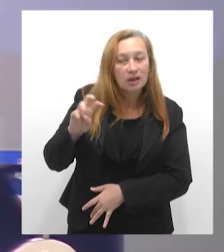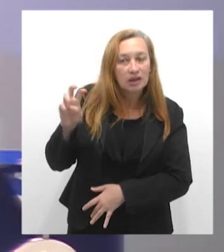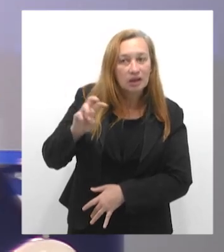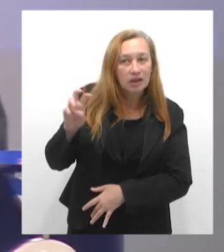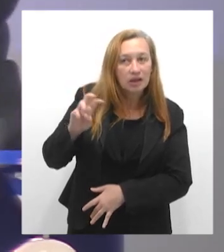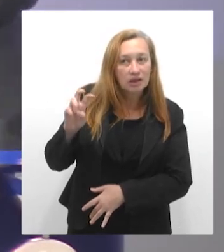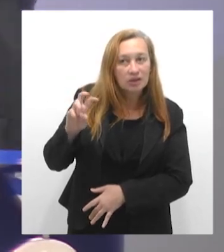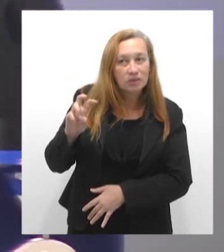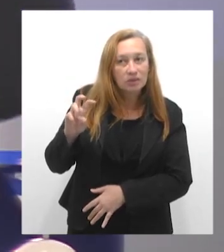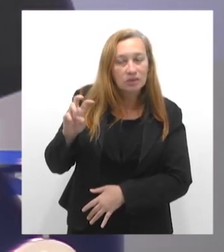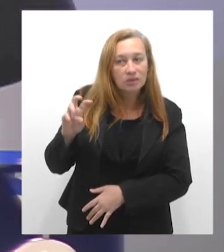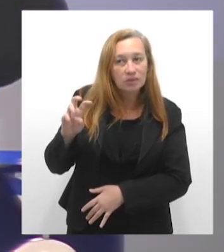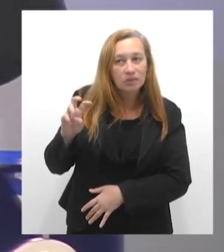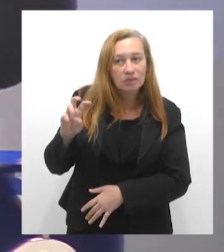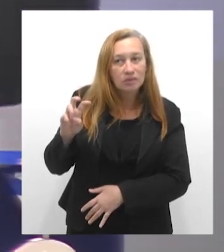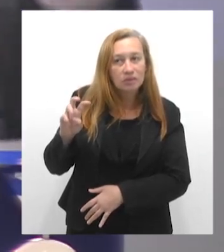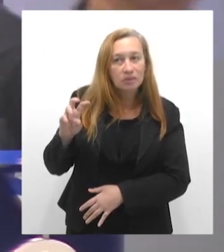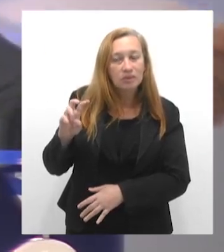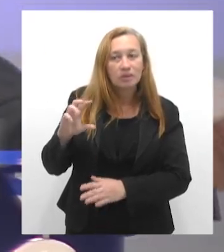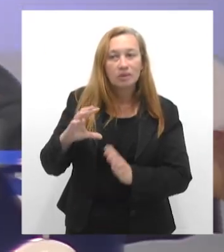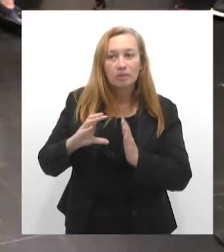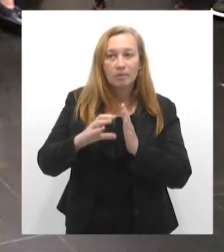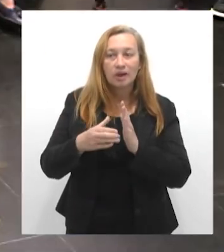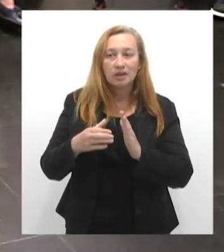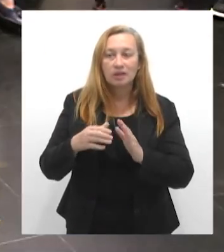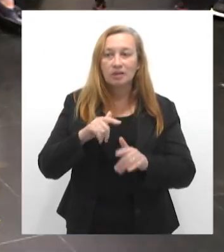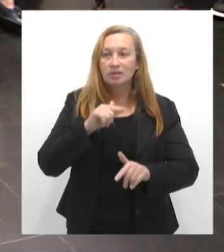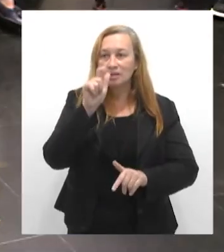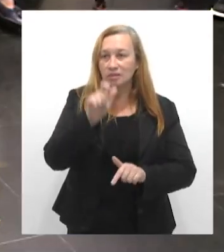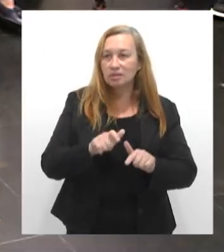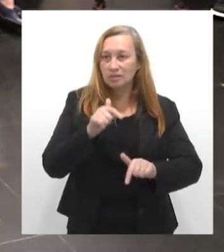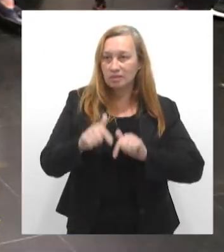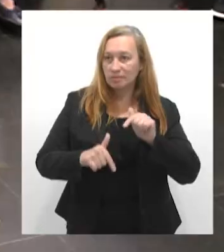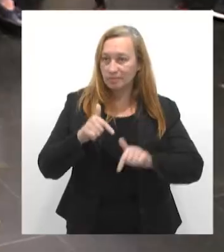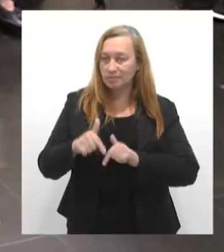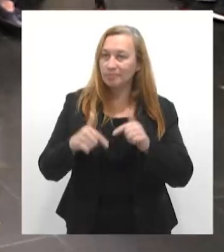Partido dos Trabalhadores. Seja bem-vindo.